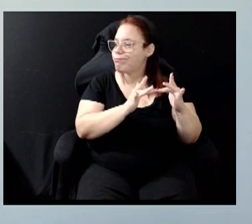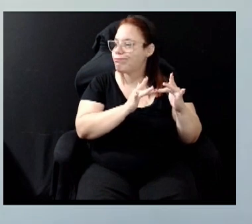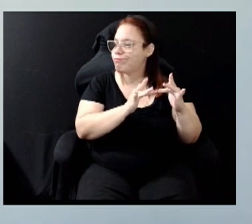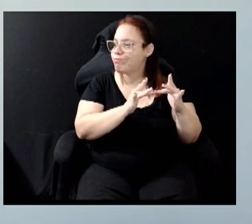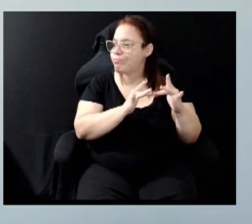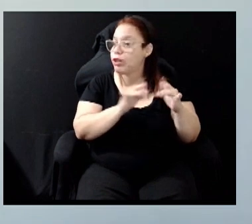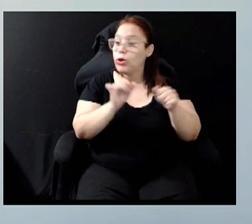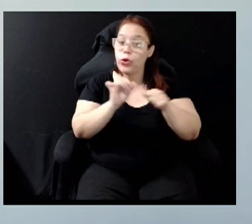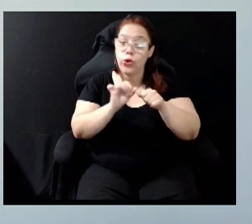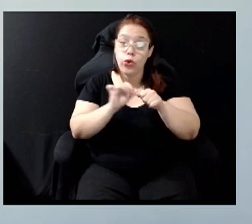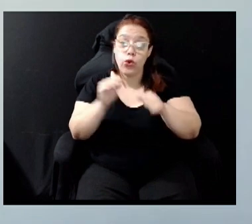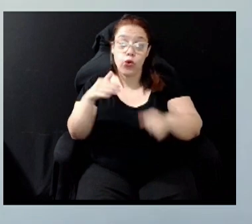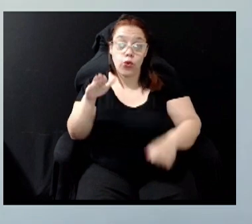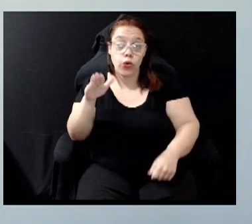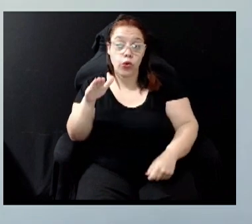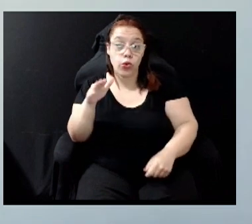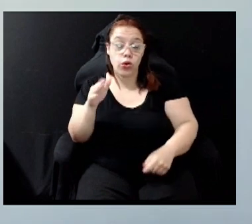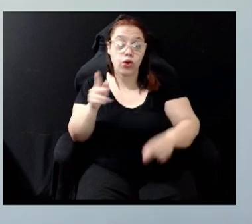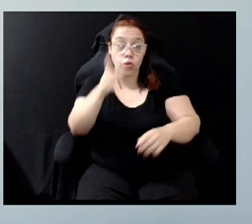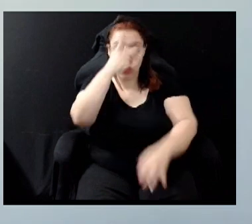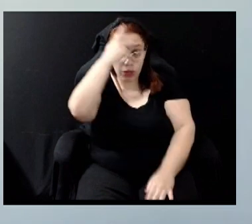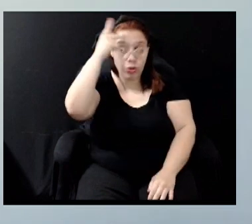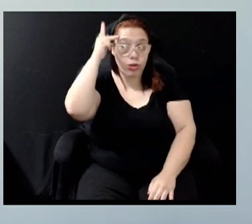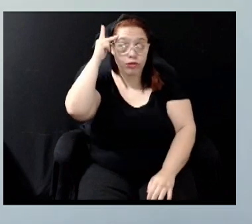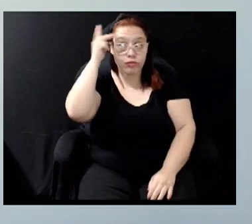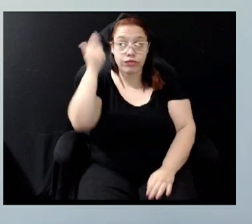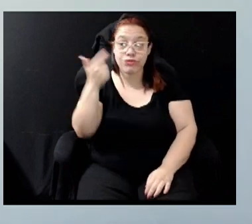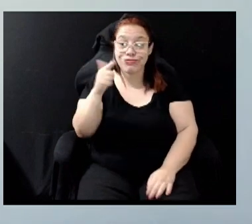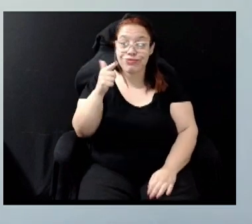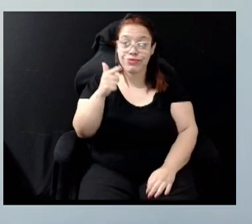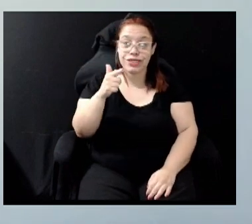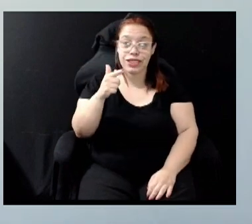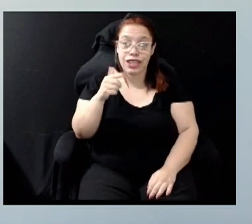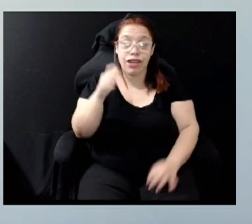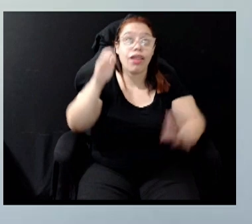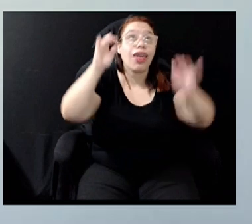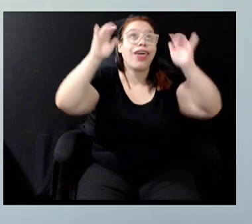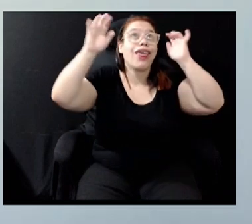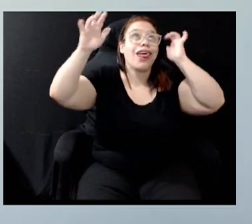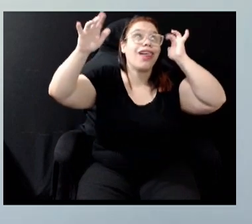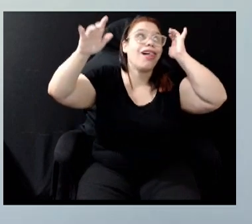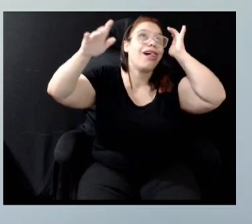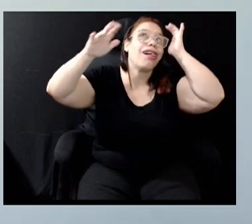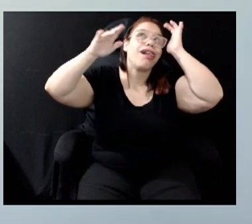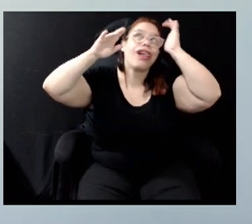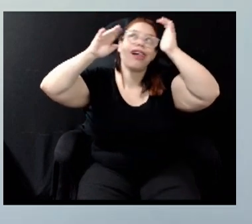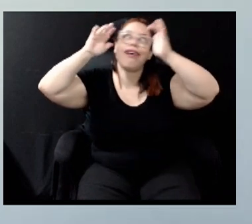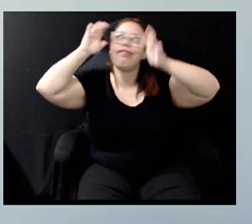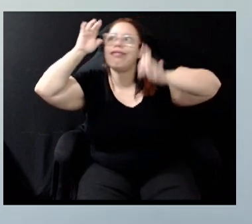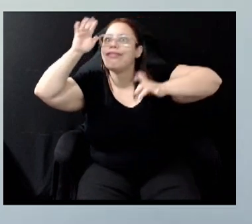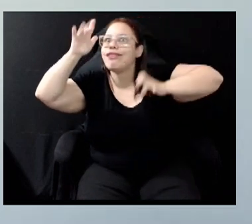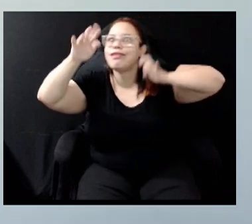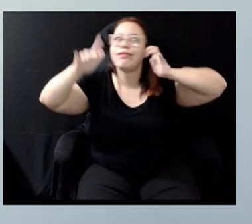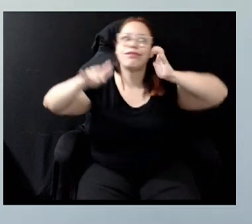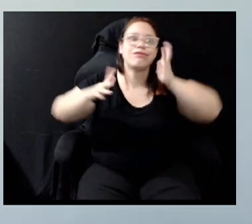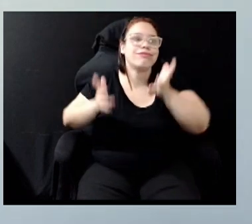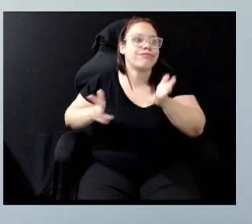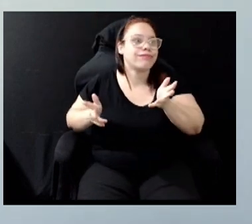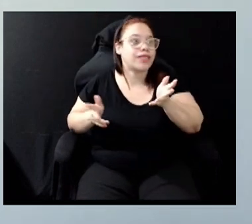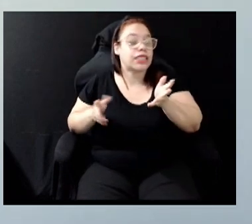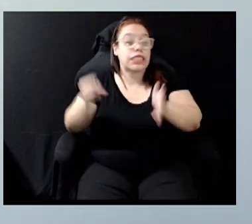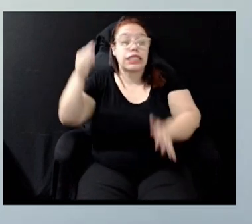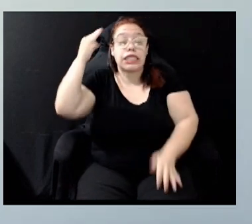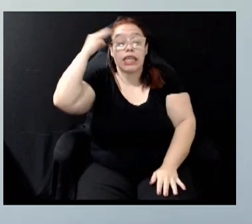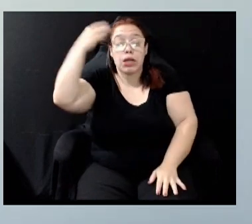mais coisas com as pessoas, porque não tinham tantas distrações, tantos estímulos. Então, essa memória afetiva